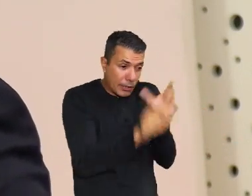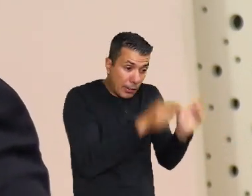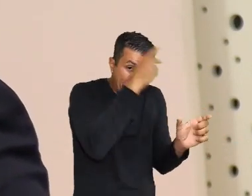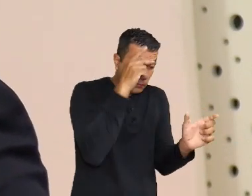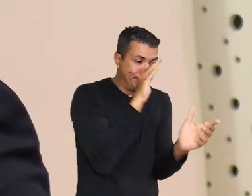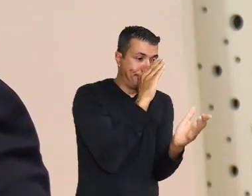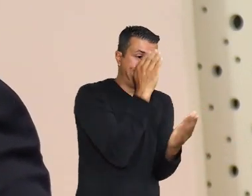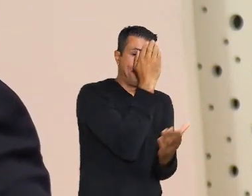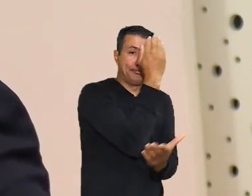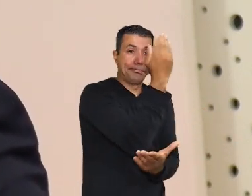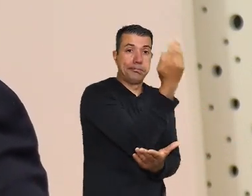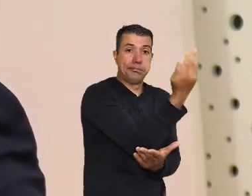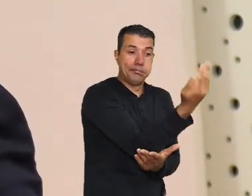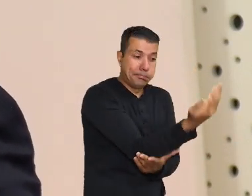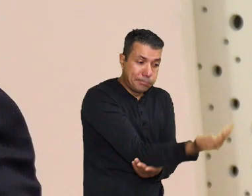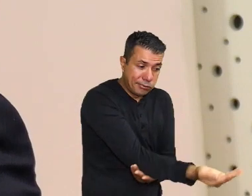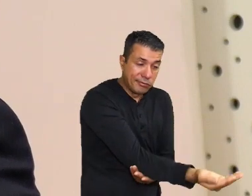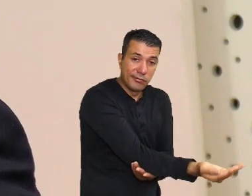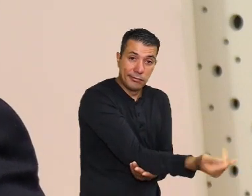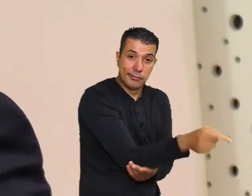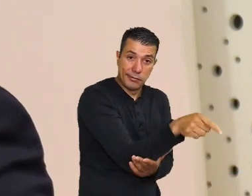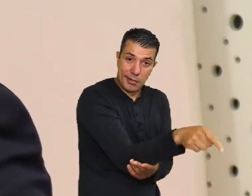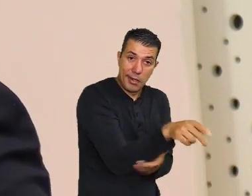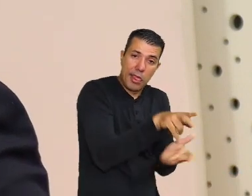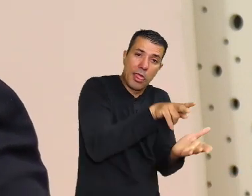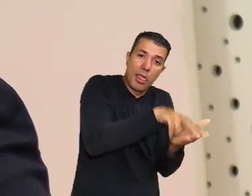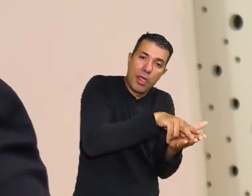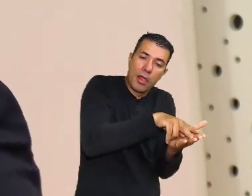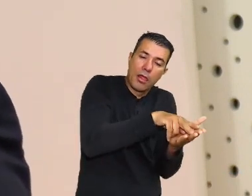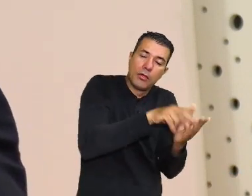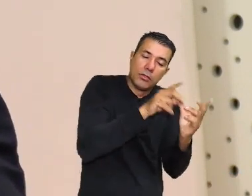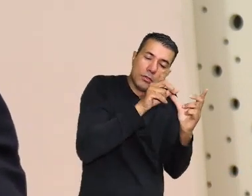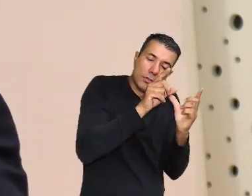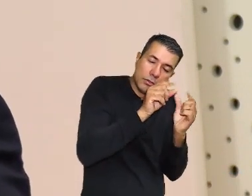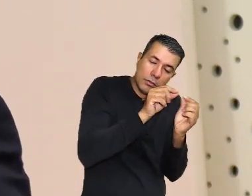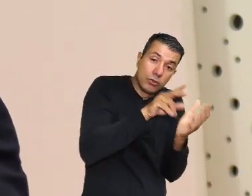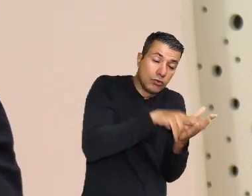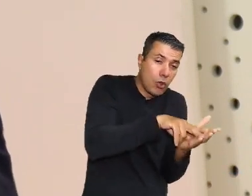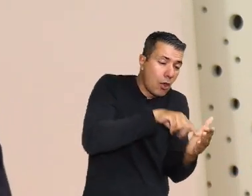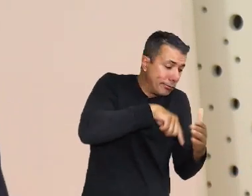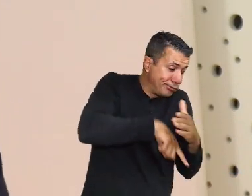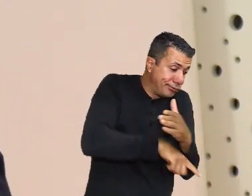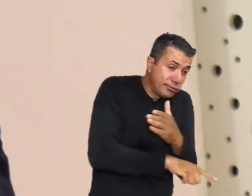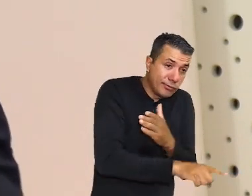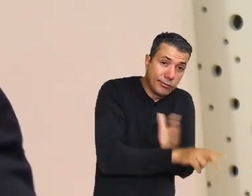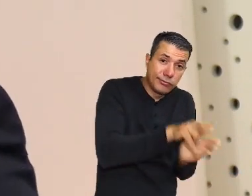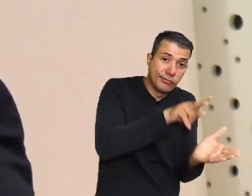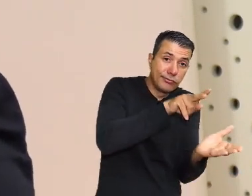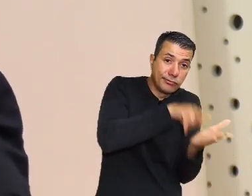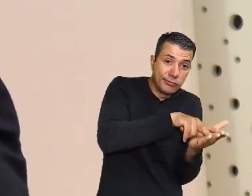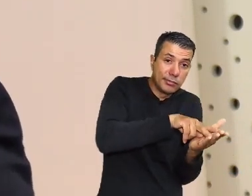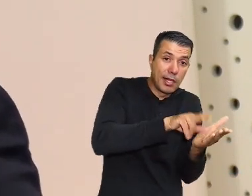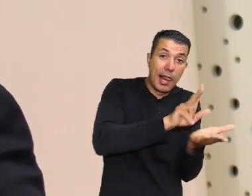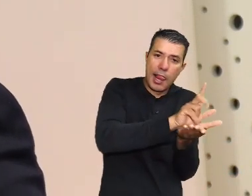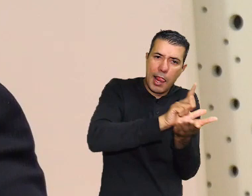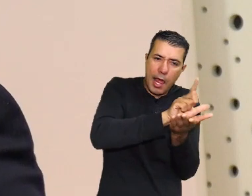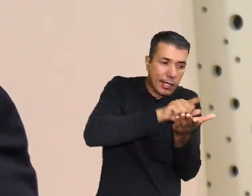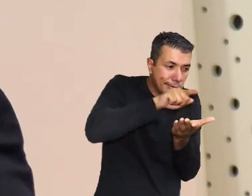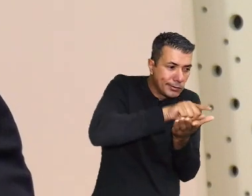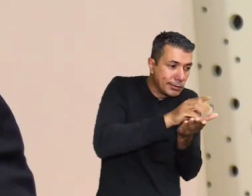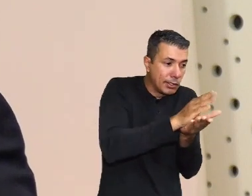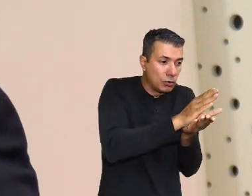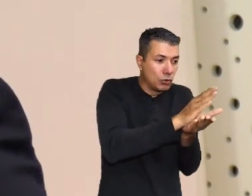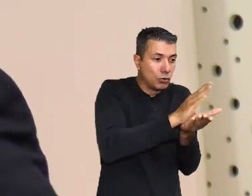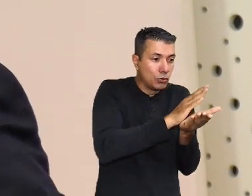Jesus realmente tem esse poder. Quantas vezes ele ressuscitou mortos? Quantas vezes ele, no caso de Lázaro, ele abriu, pediu para abrir a sepultura